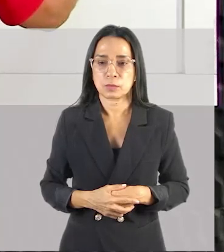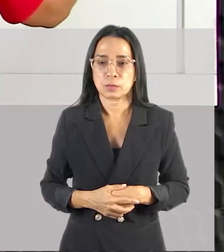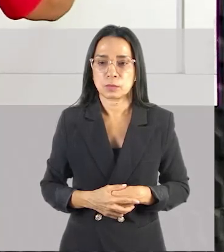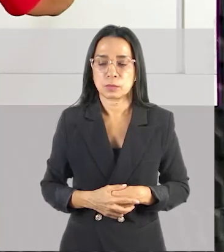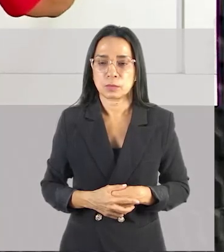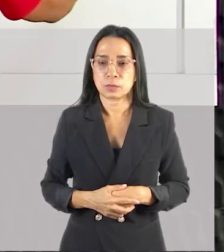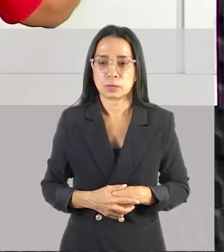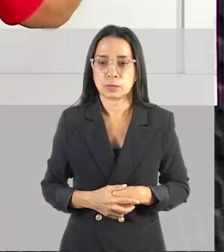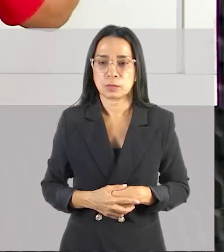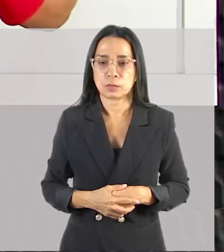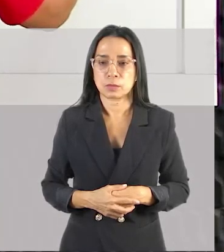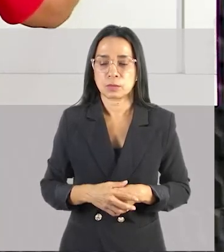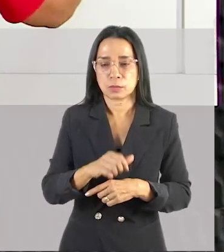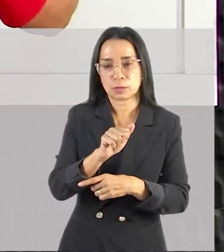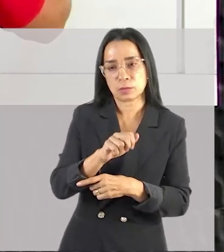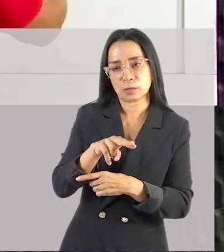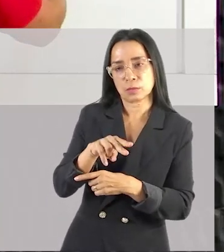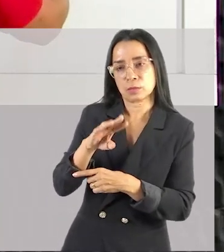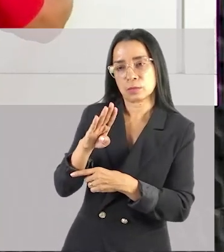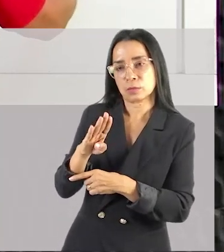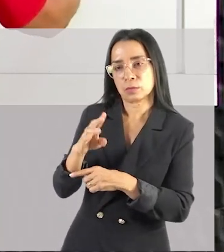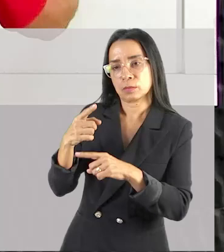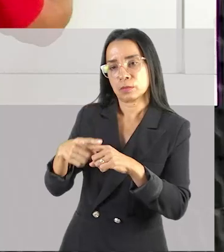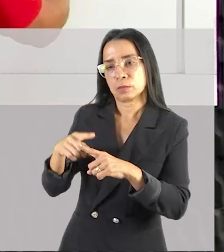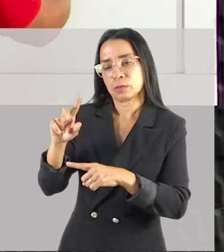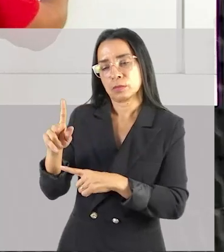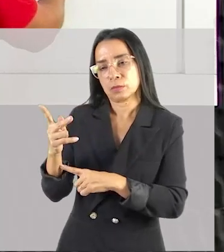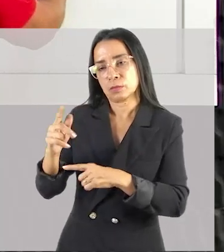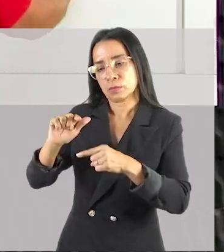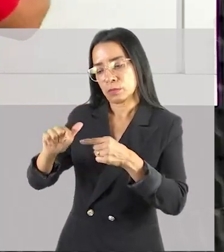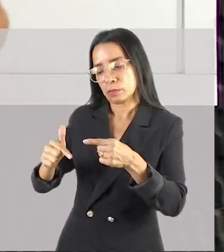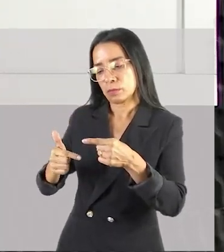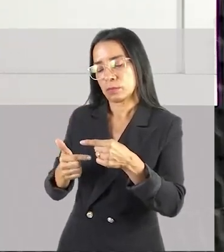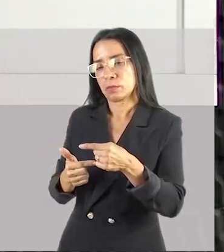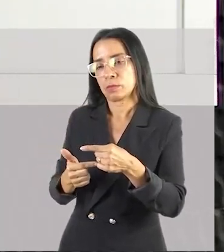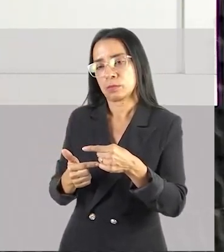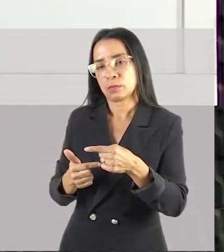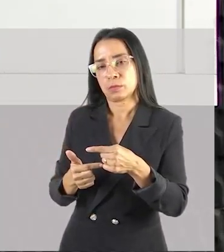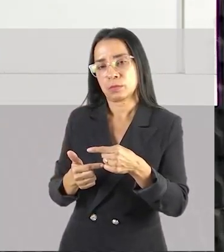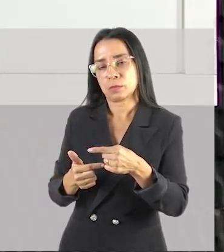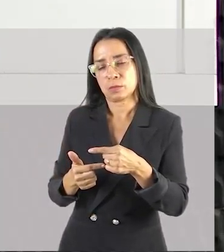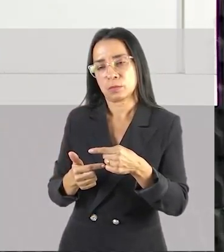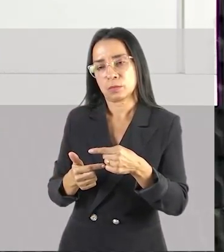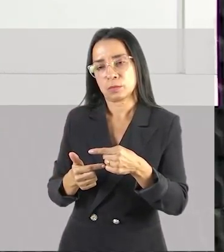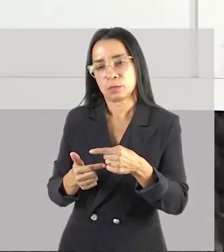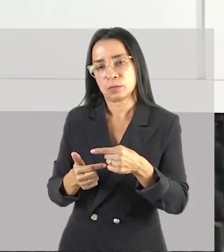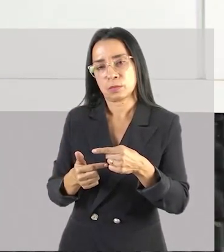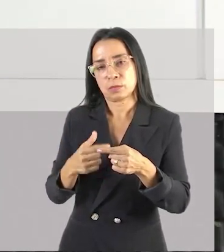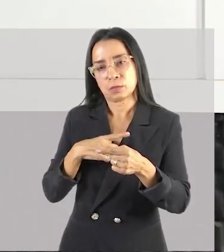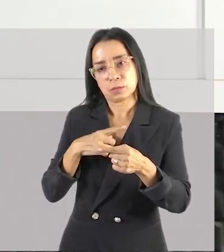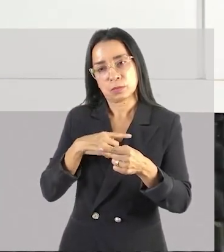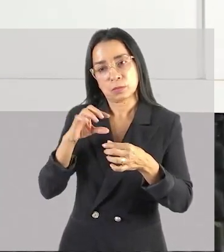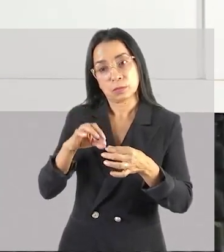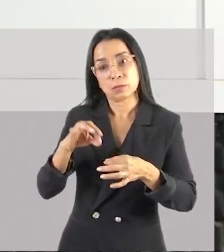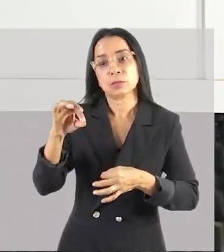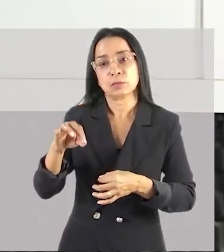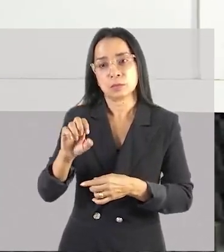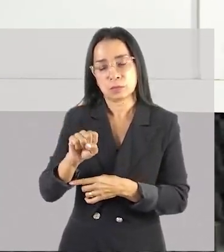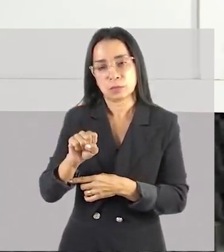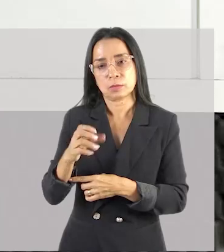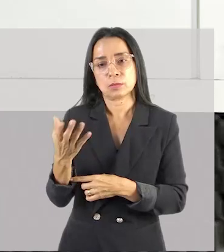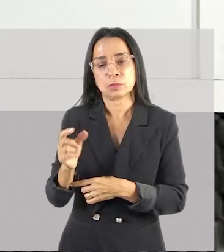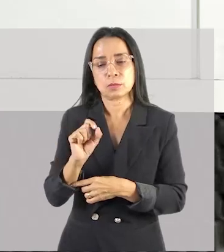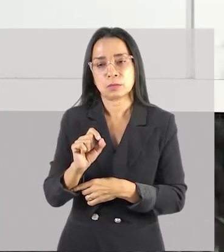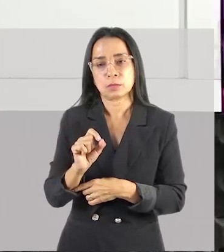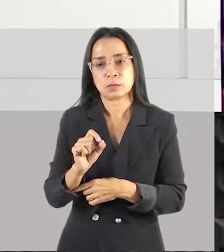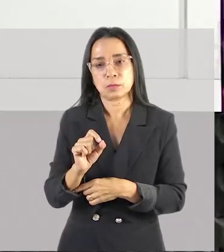multiplicado pela altura dele, h, dividido por 2. Pessoal, tem essas medidas? Tem. Porque a